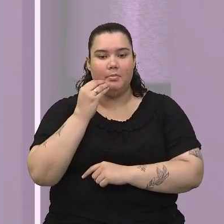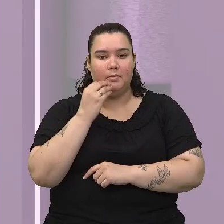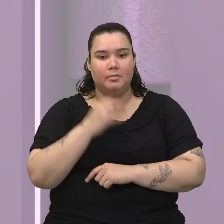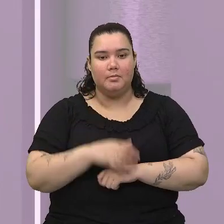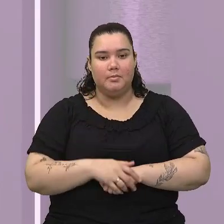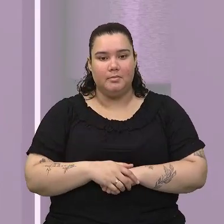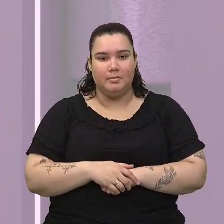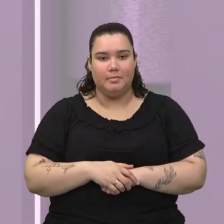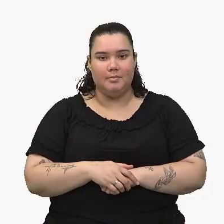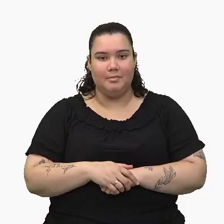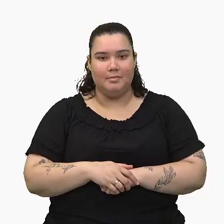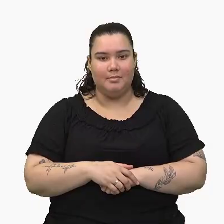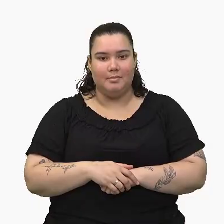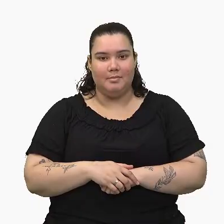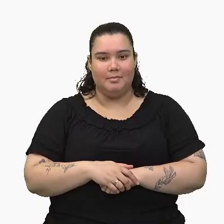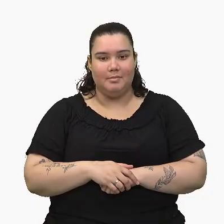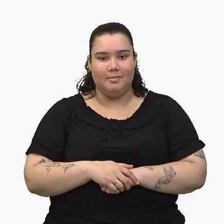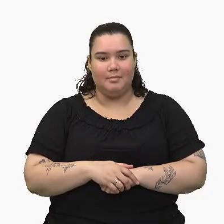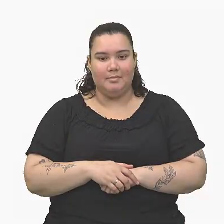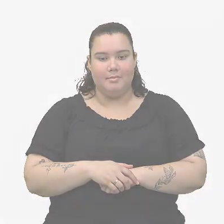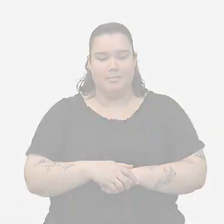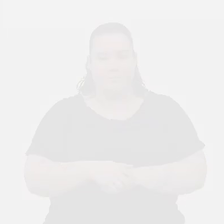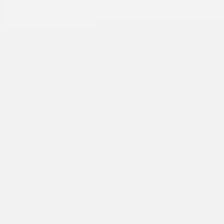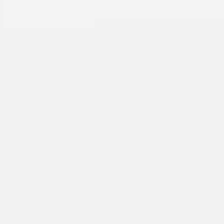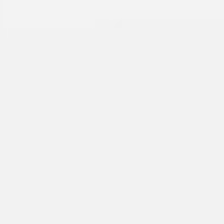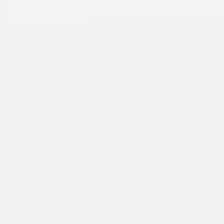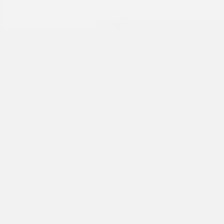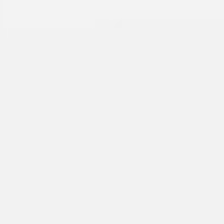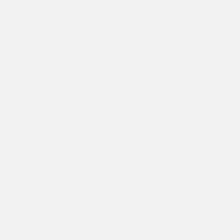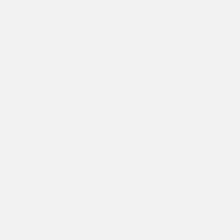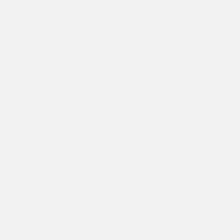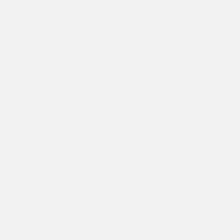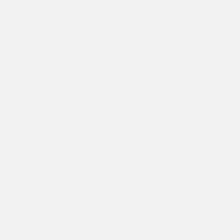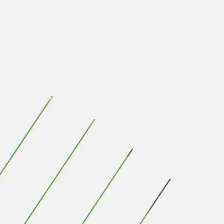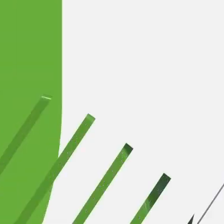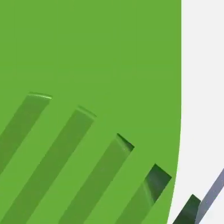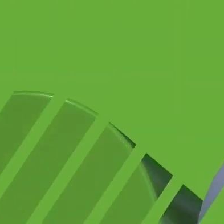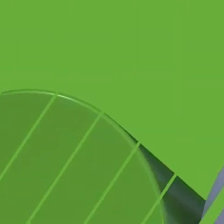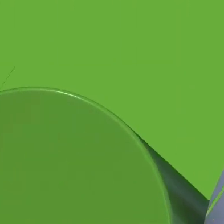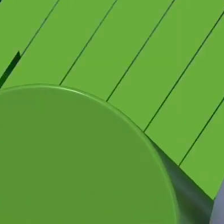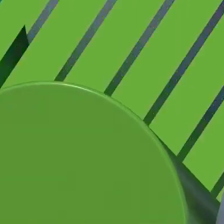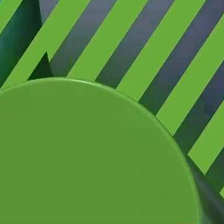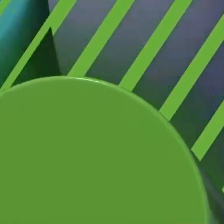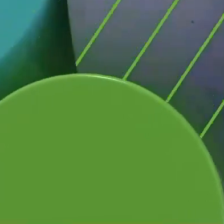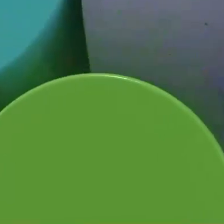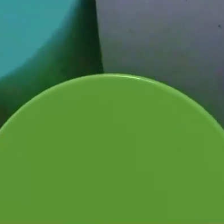próxima oportunidade.